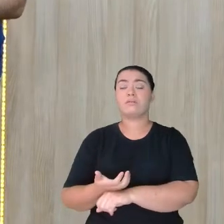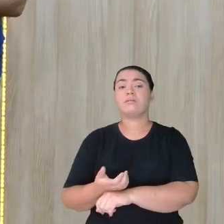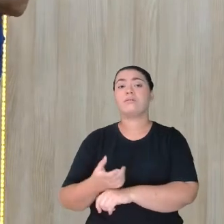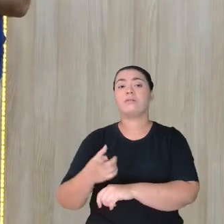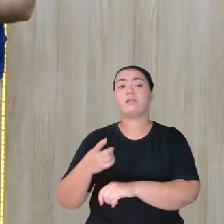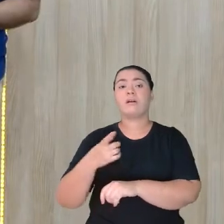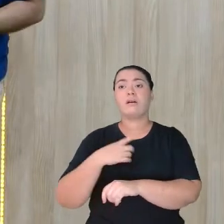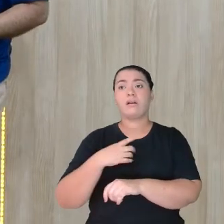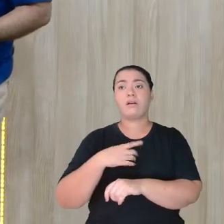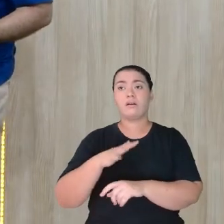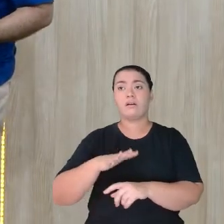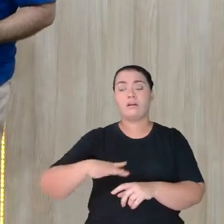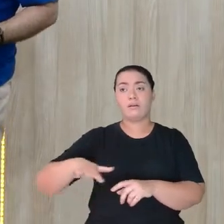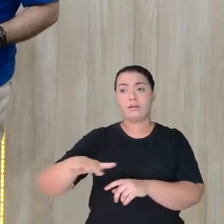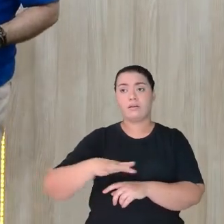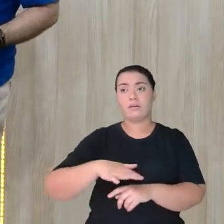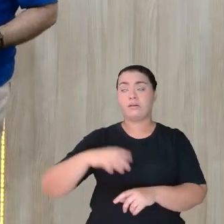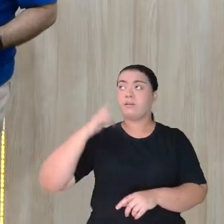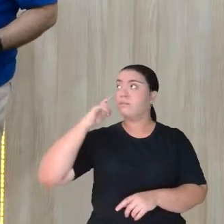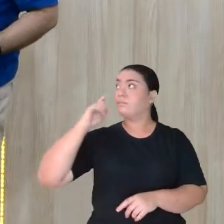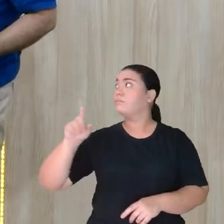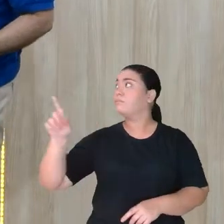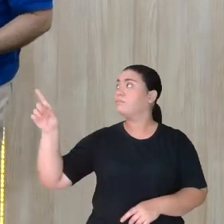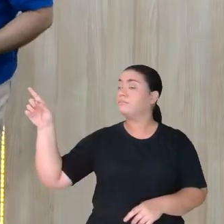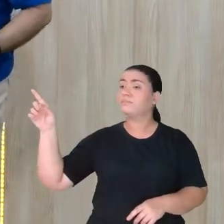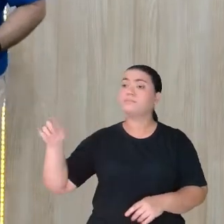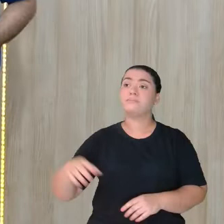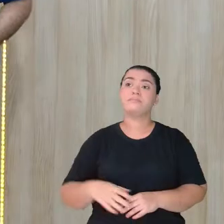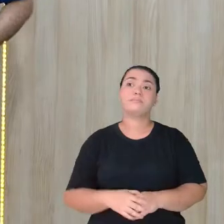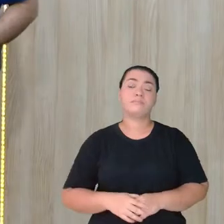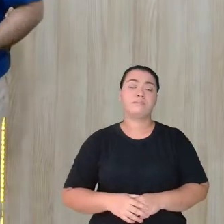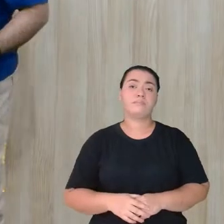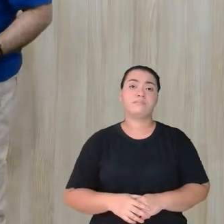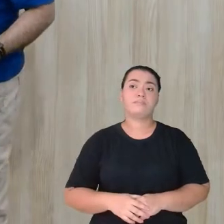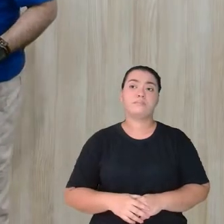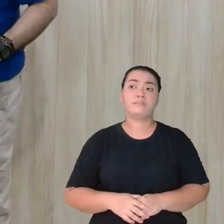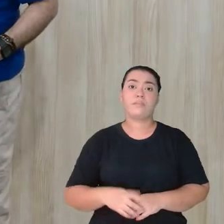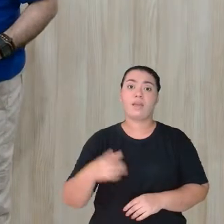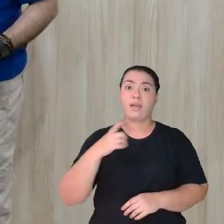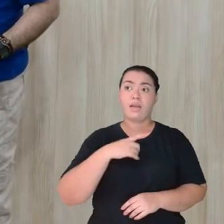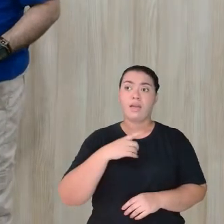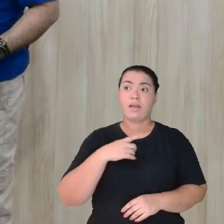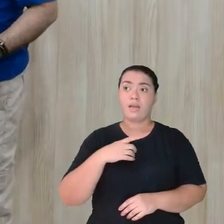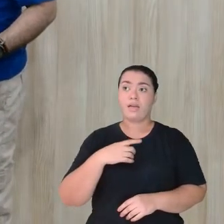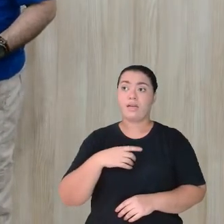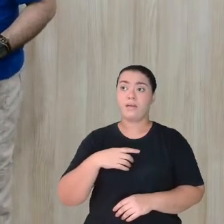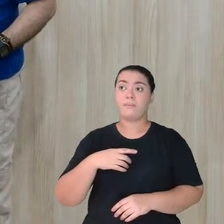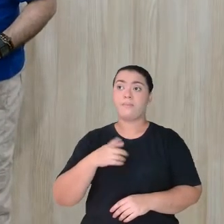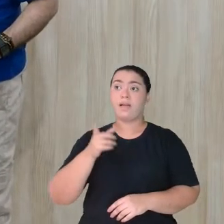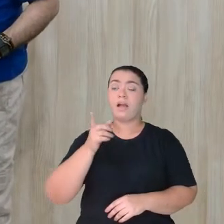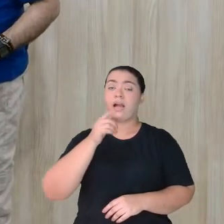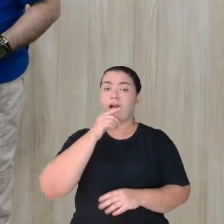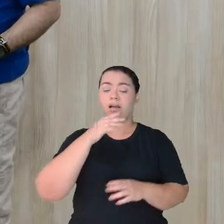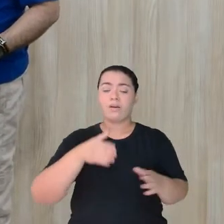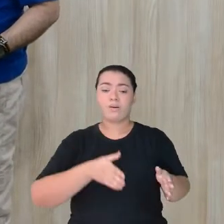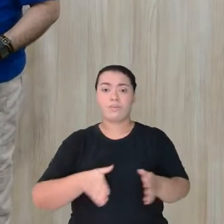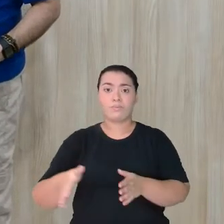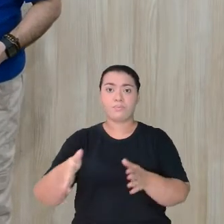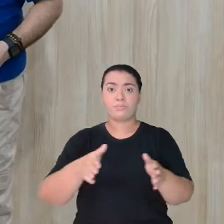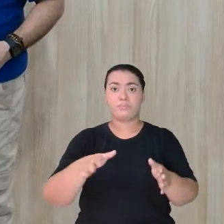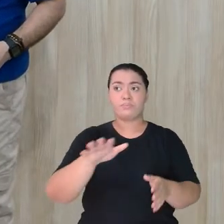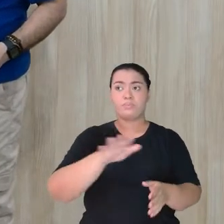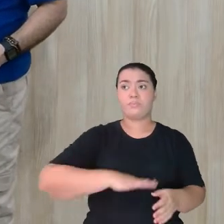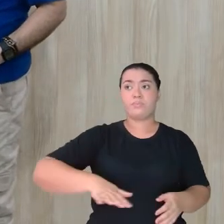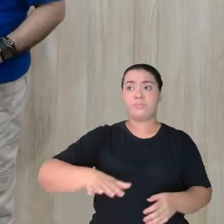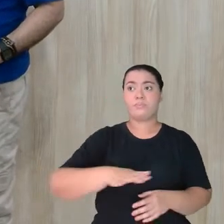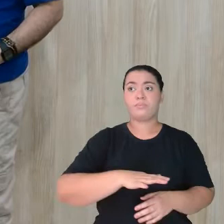Baikal, aqui nesse atual território, né? Então aqui é o lago, aqui a gente tem a região, né, do Lago